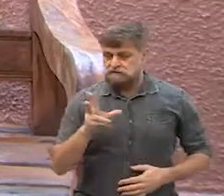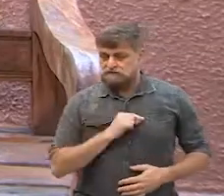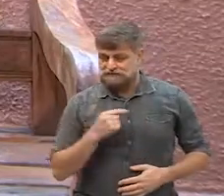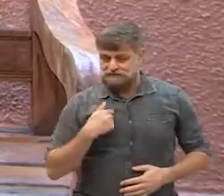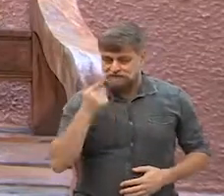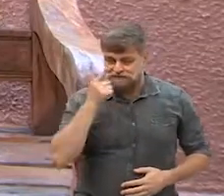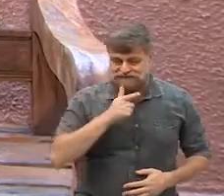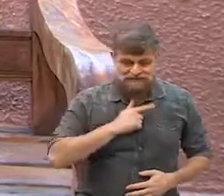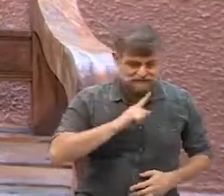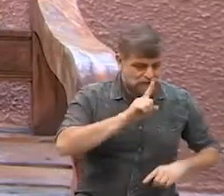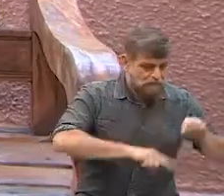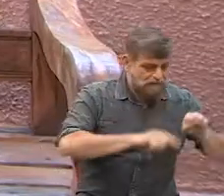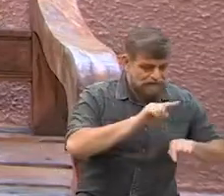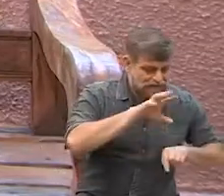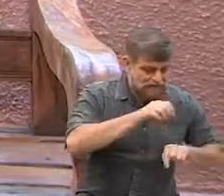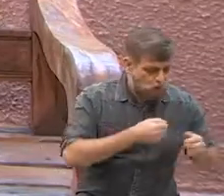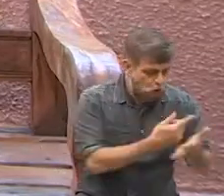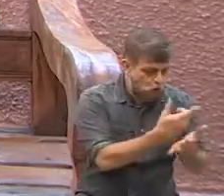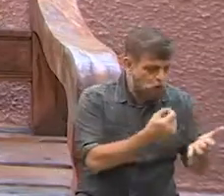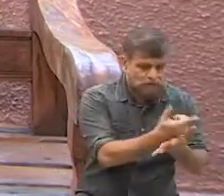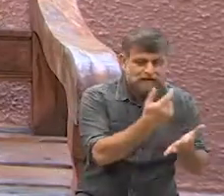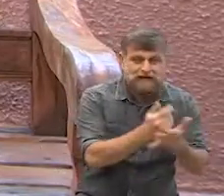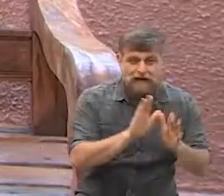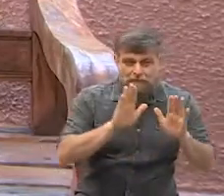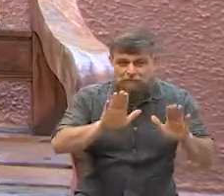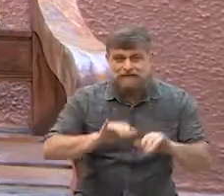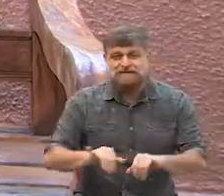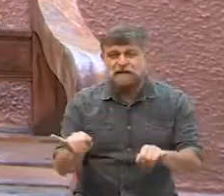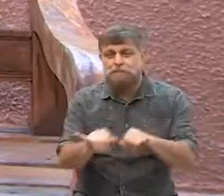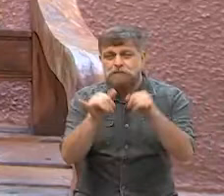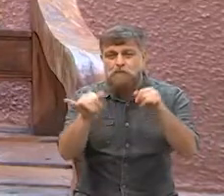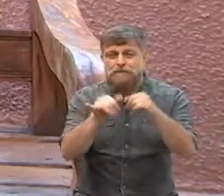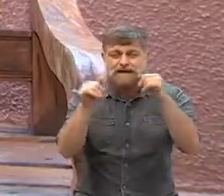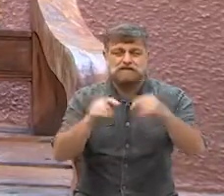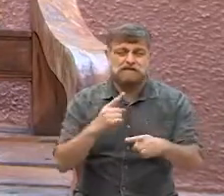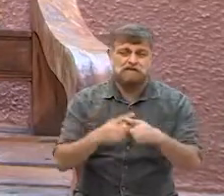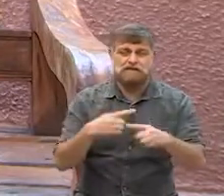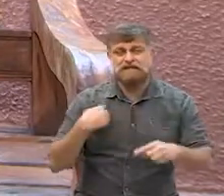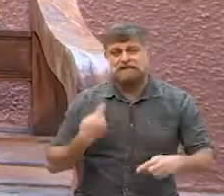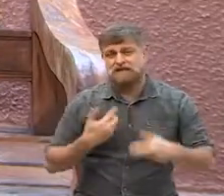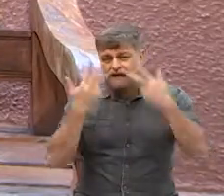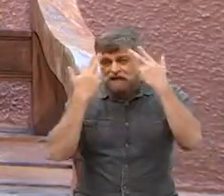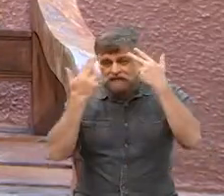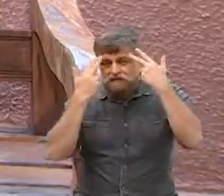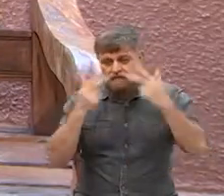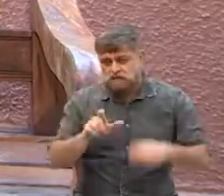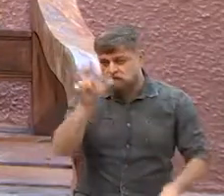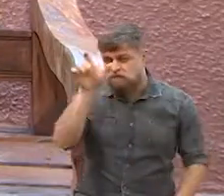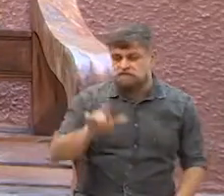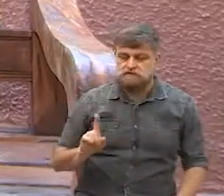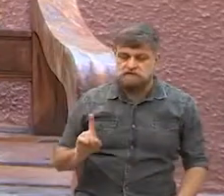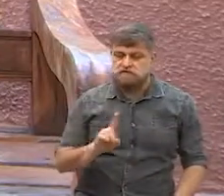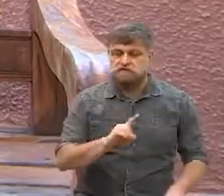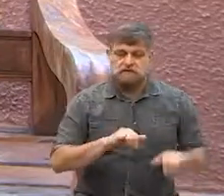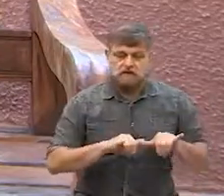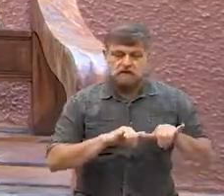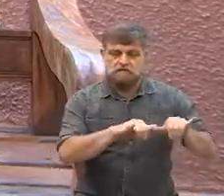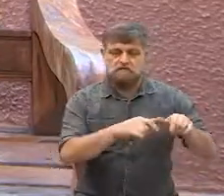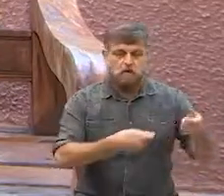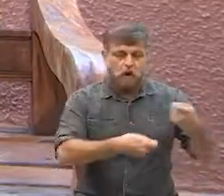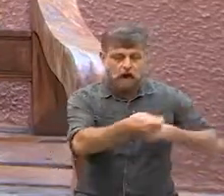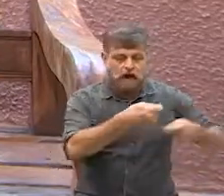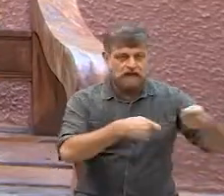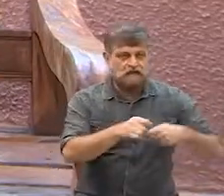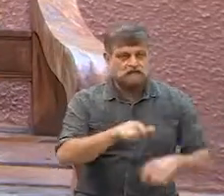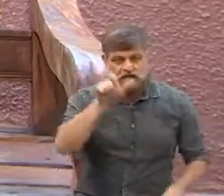vou conseguir? Mas isso tudo é uma bobagem, porque é tão natural, as pessoas que você passa no caixa, a pessoa te olha e fala, tá